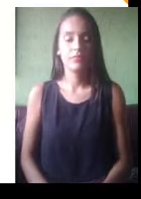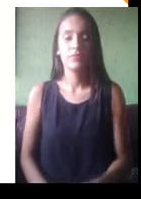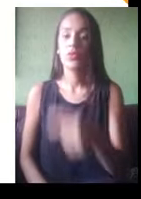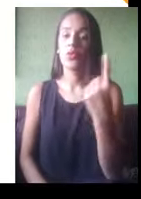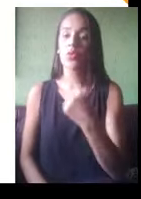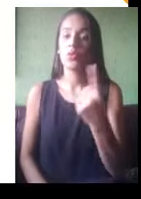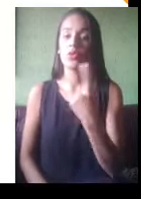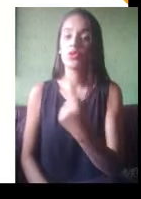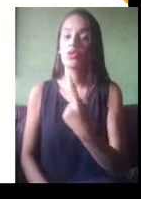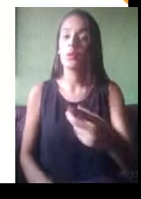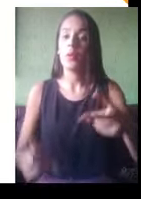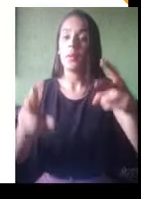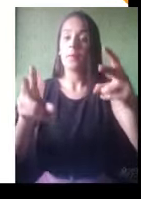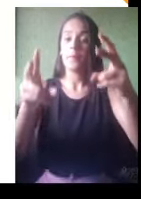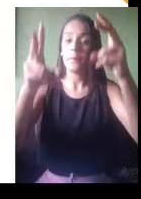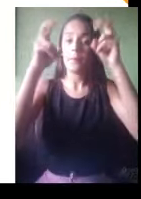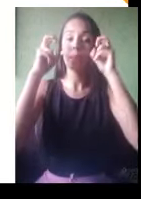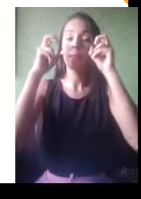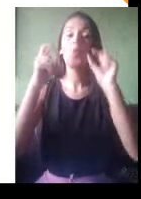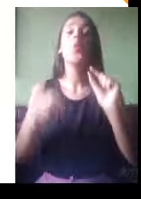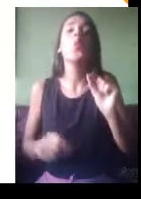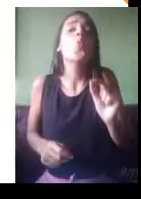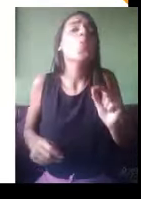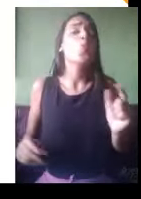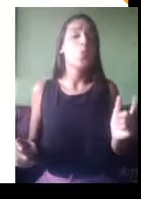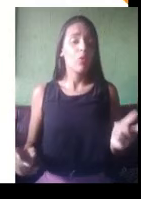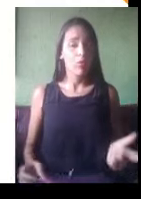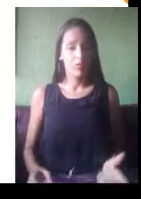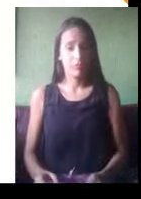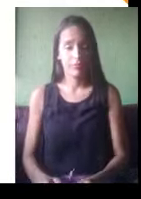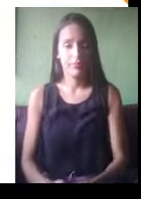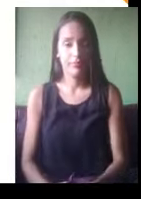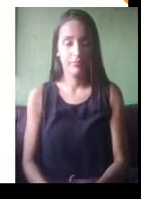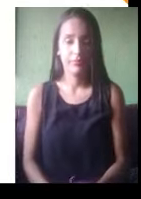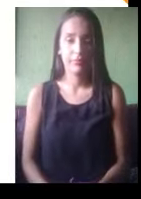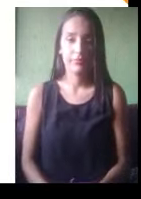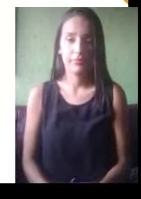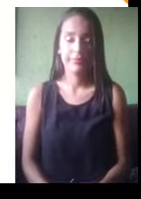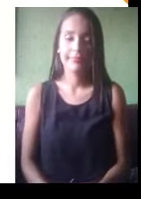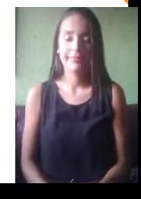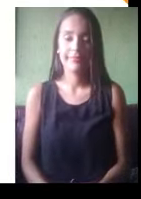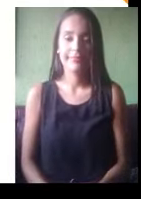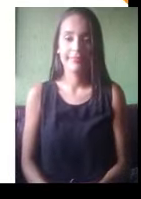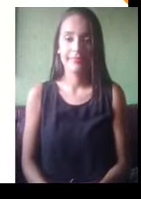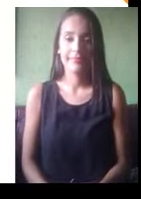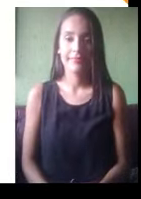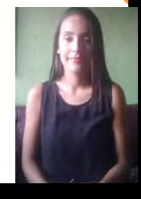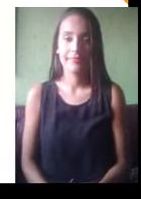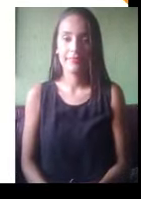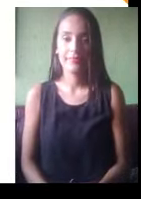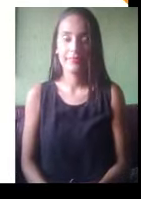com voracidade. O que a gente percebe aqui nessas duas primeiras estrofes, né, ou nesses 6 versos iniciais